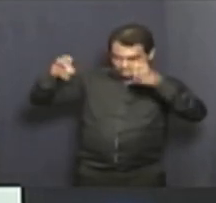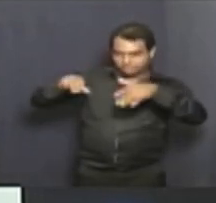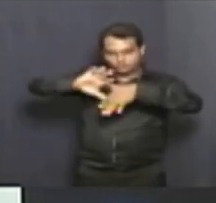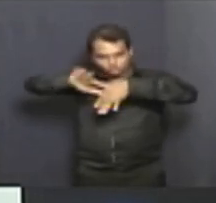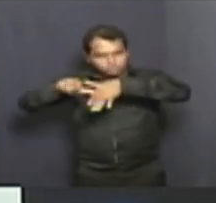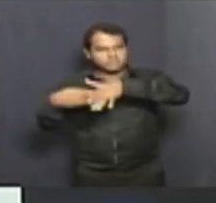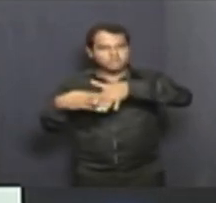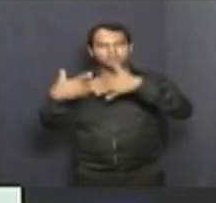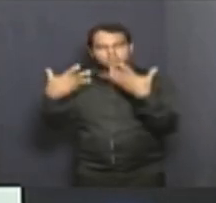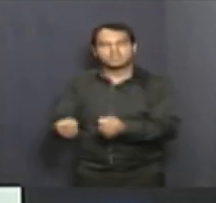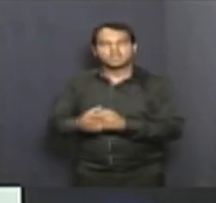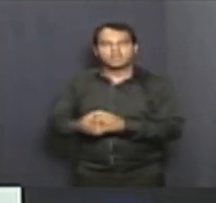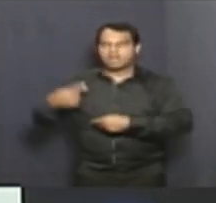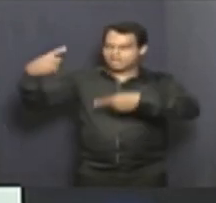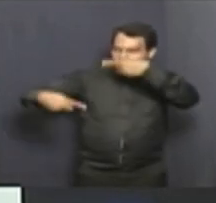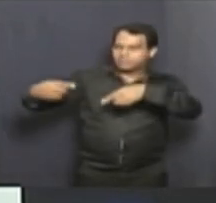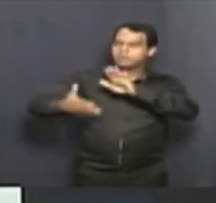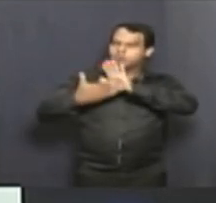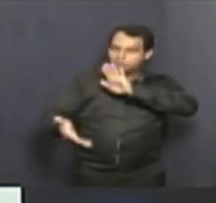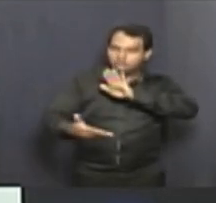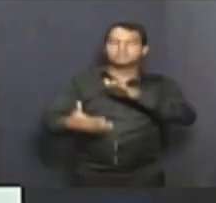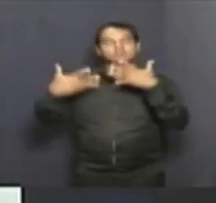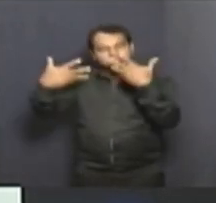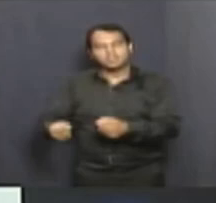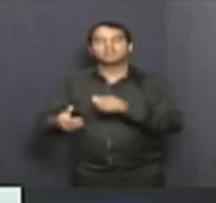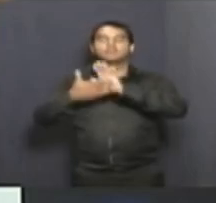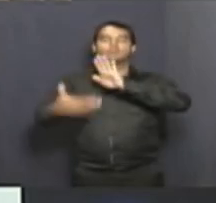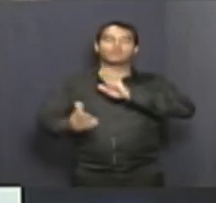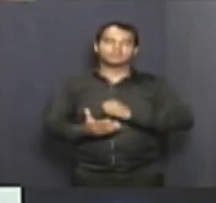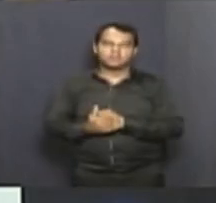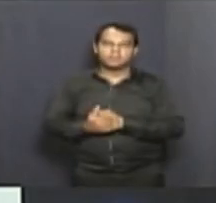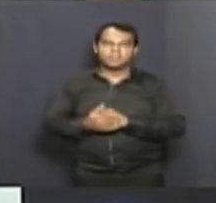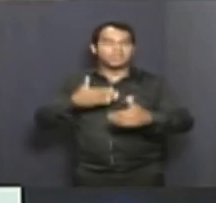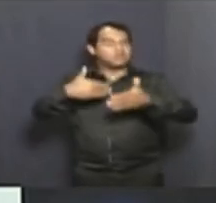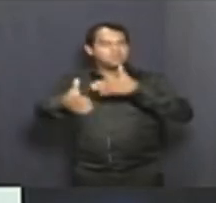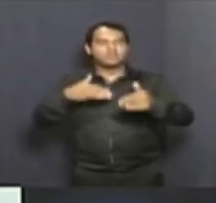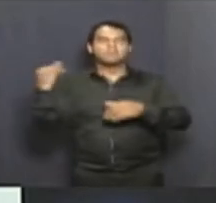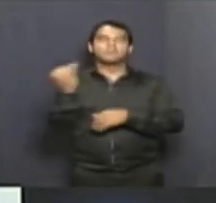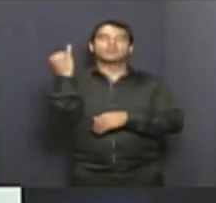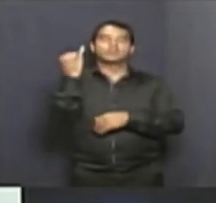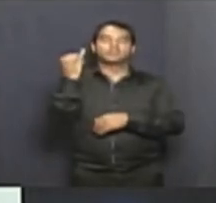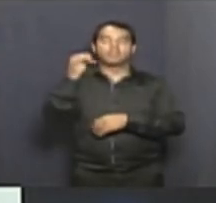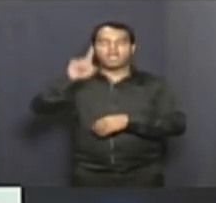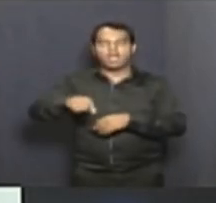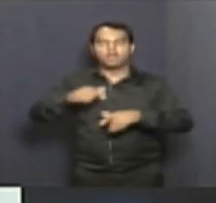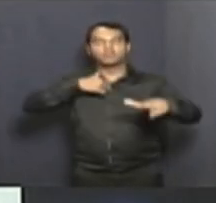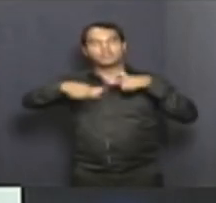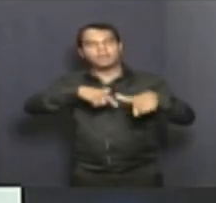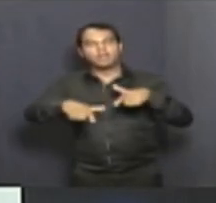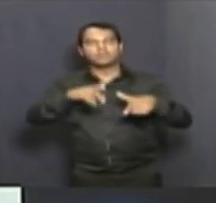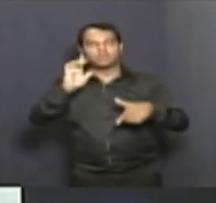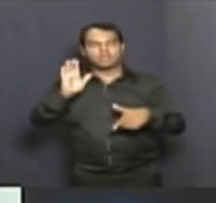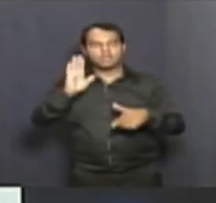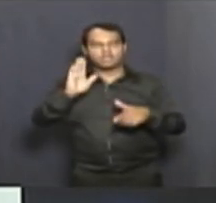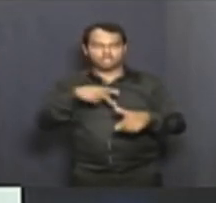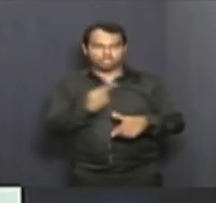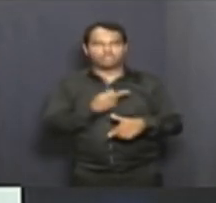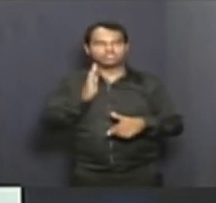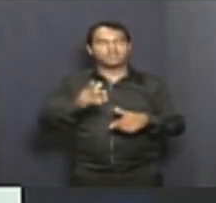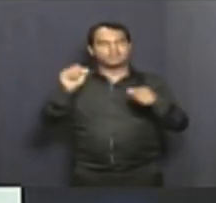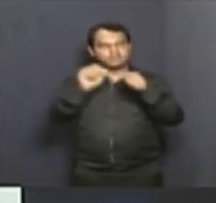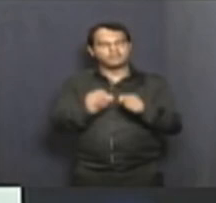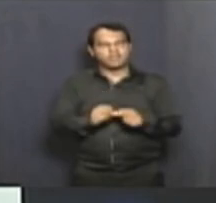corrupção quiser debater propostas vão debater propostas porque o que vale é principalmente o trabalho que nós realizamos e que